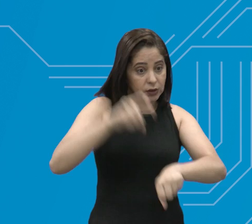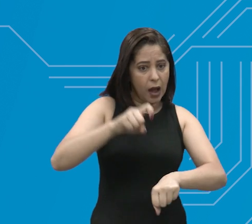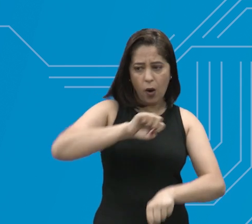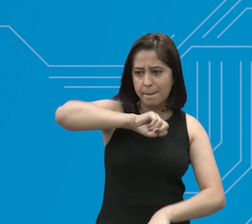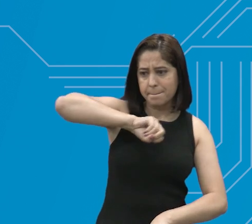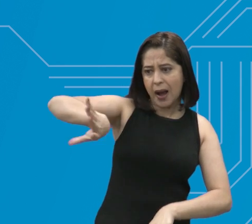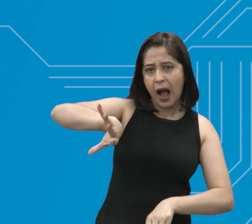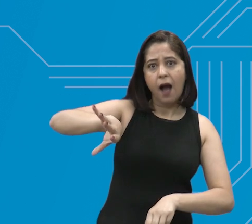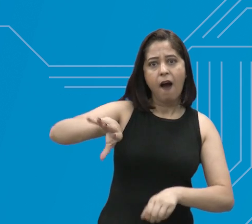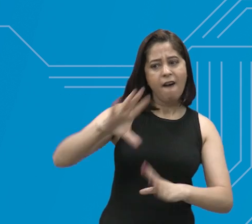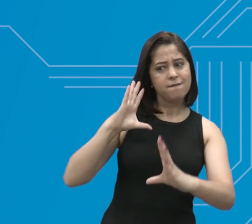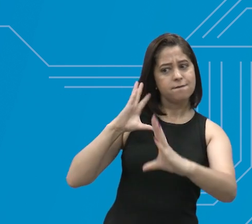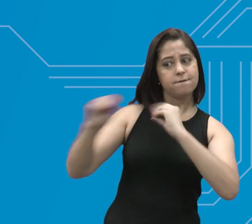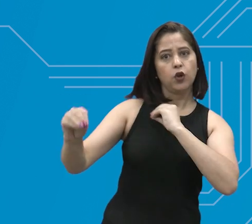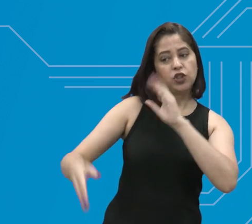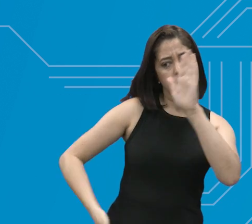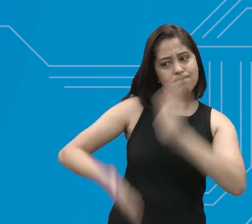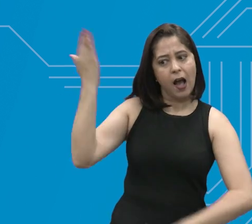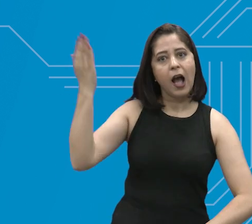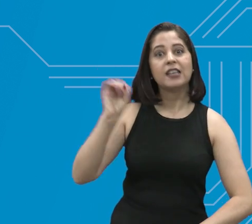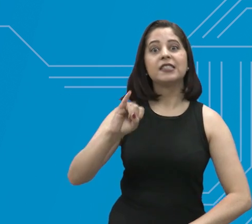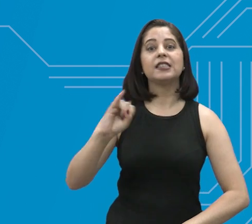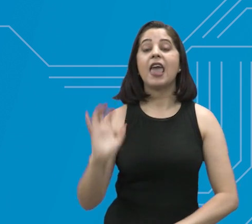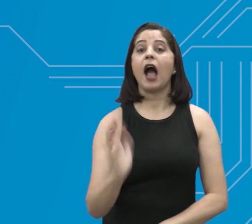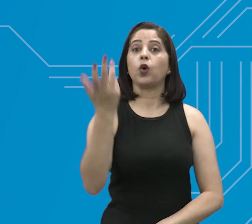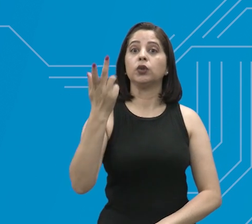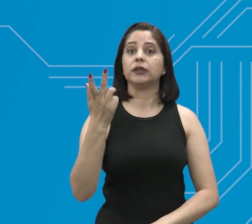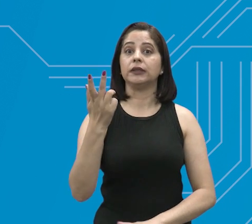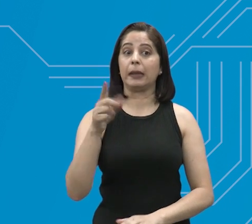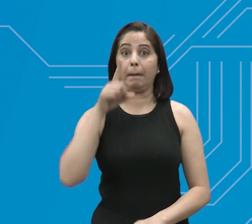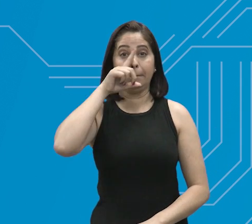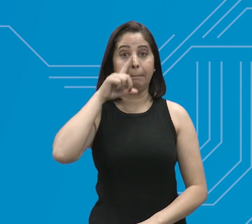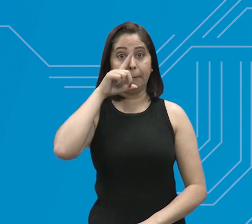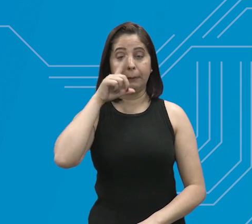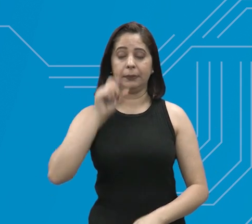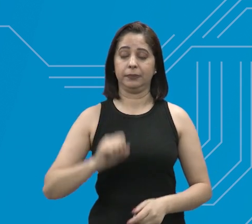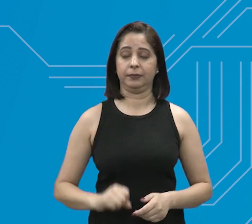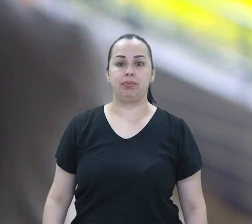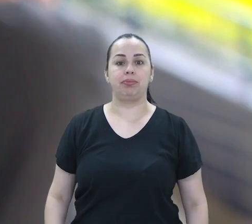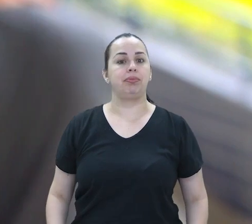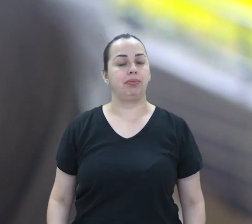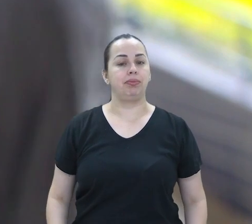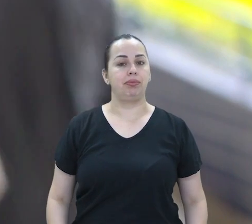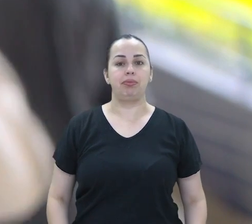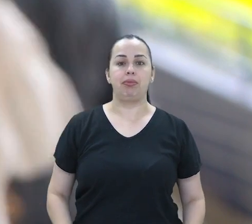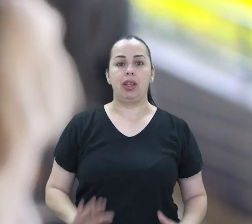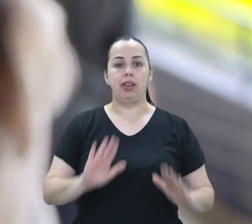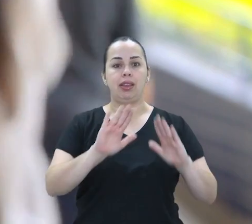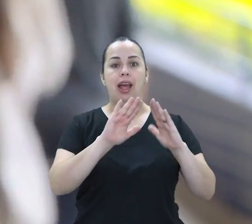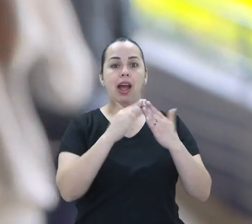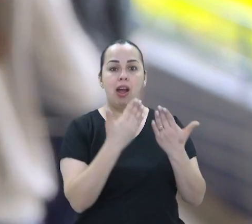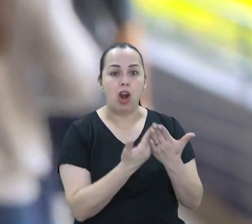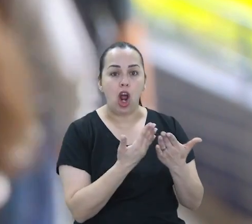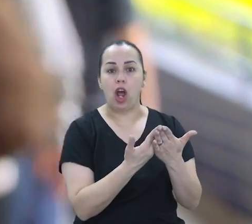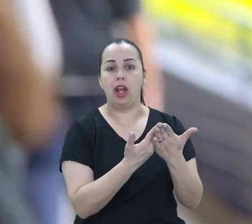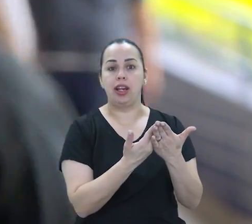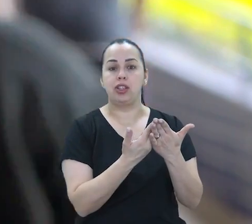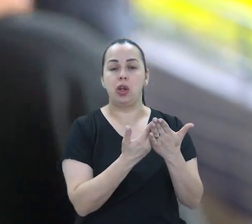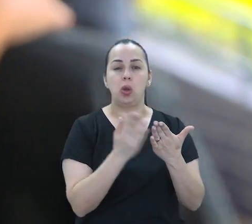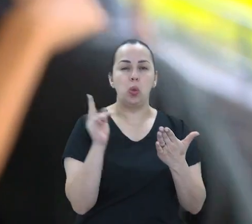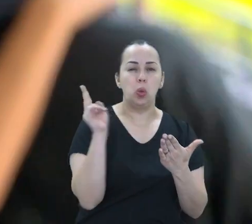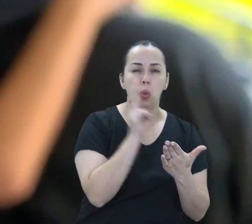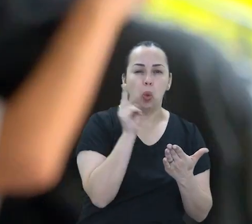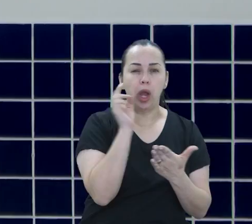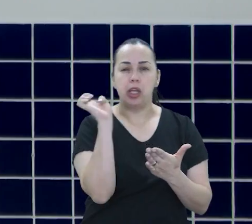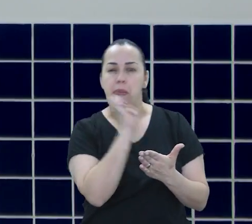os locais em segurança diante de episódios que ofereçam perigo. Em situação de emergência, é melhor